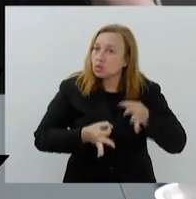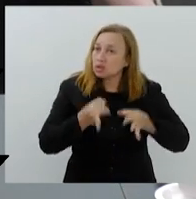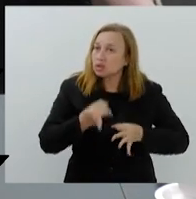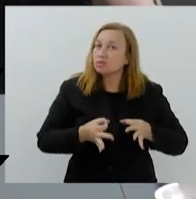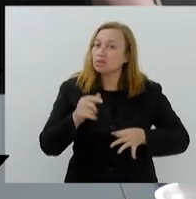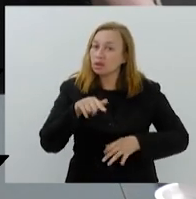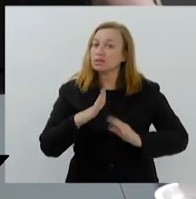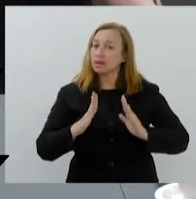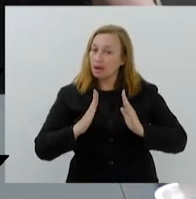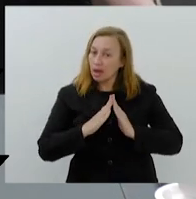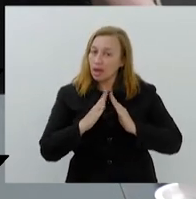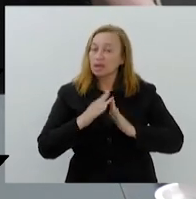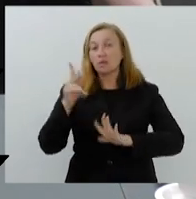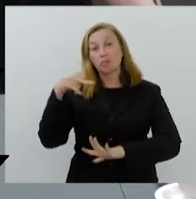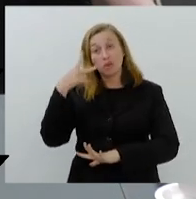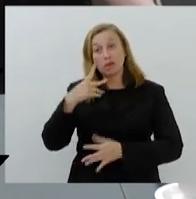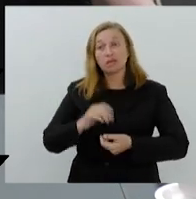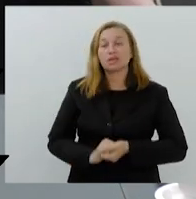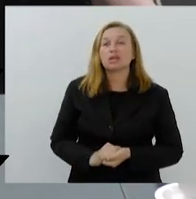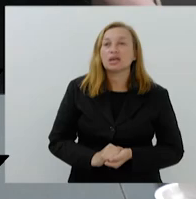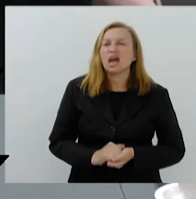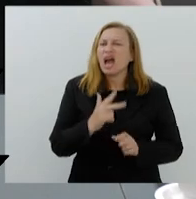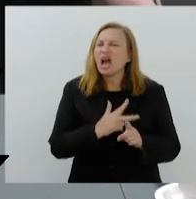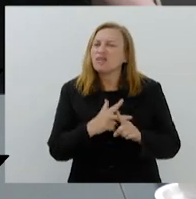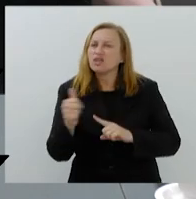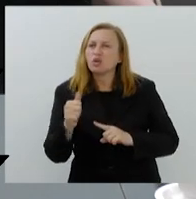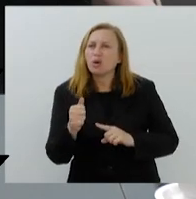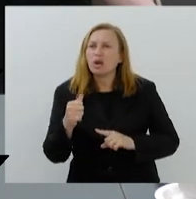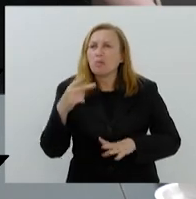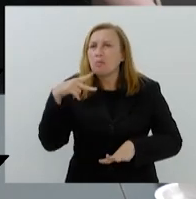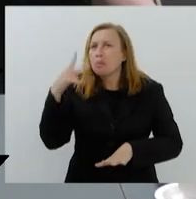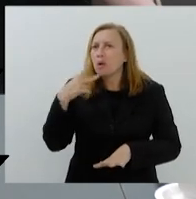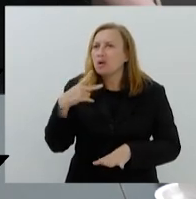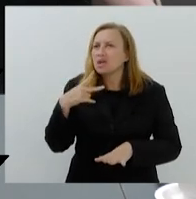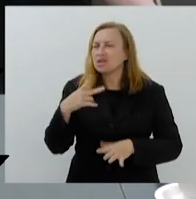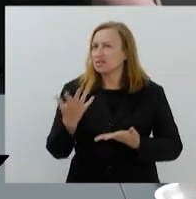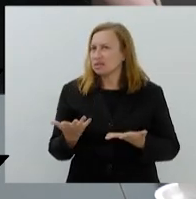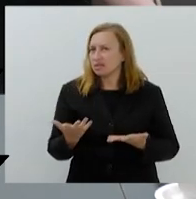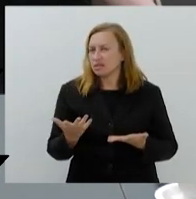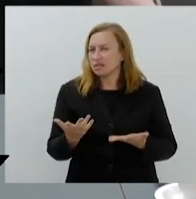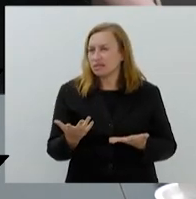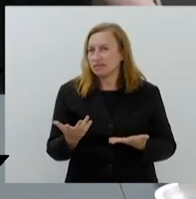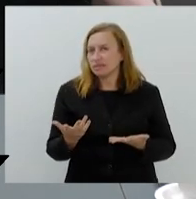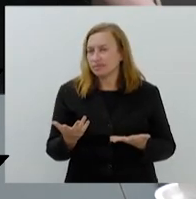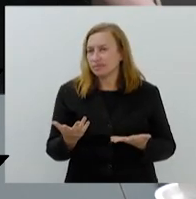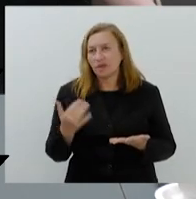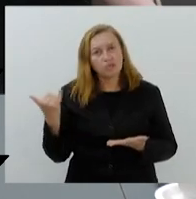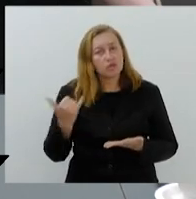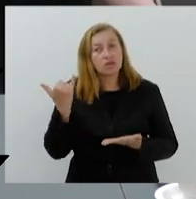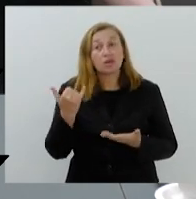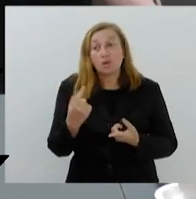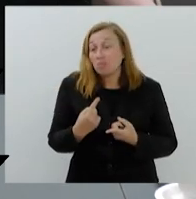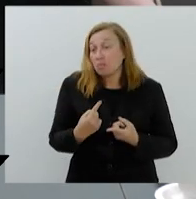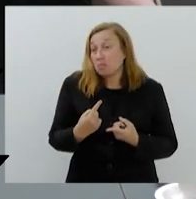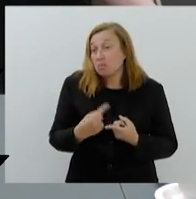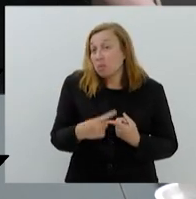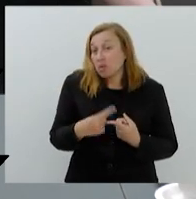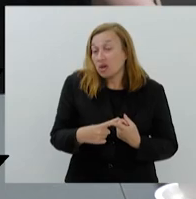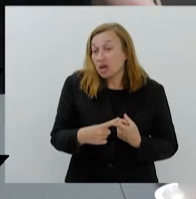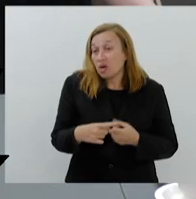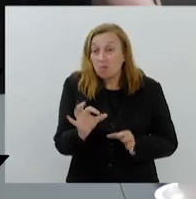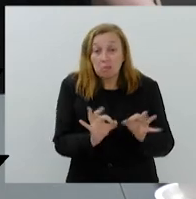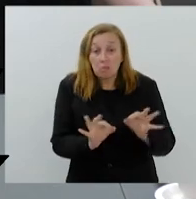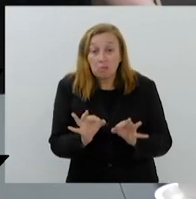casa política. A vitória política é inexorável, né? Porque os planos não